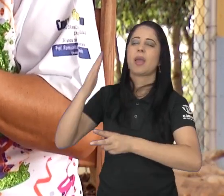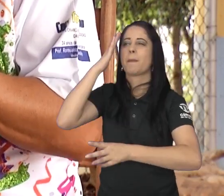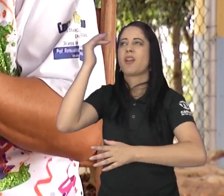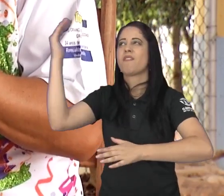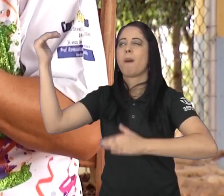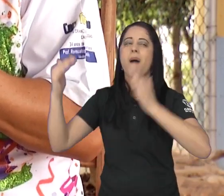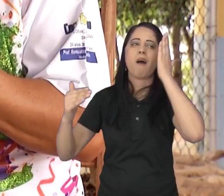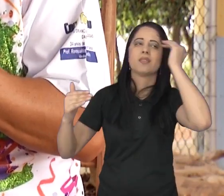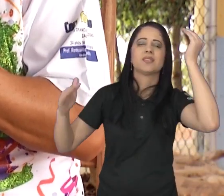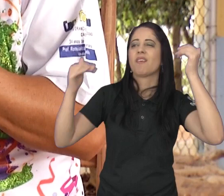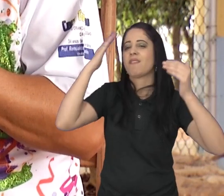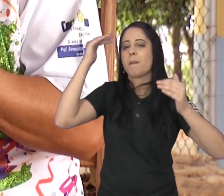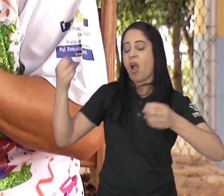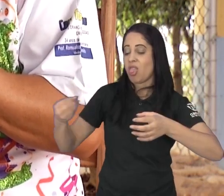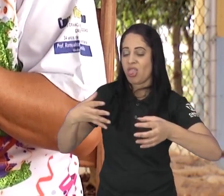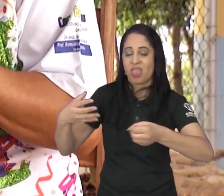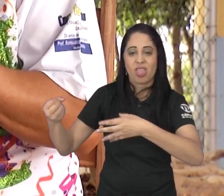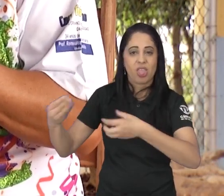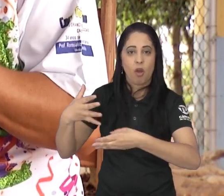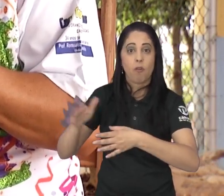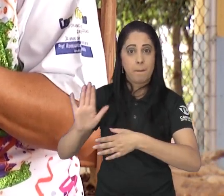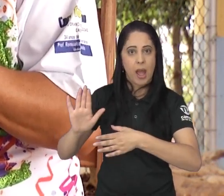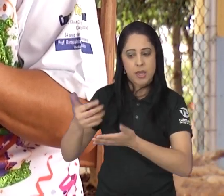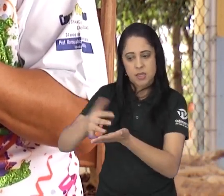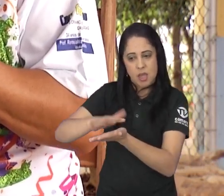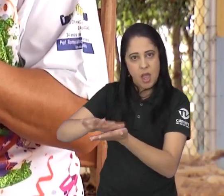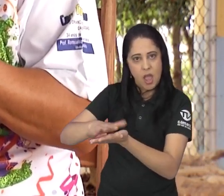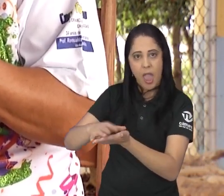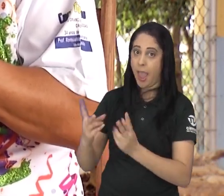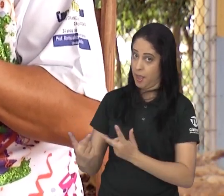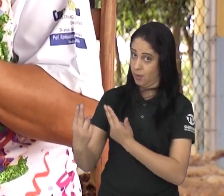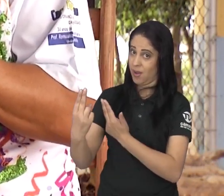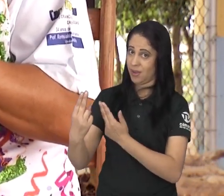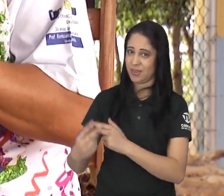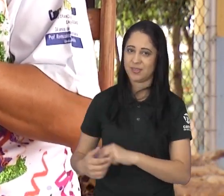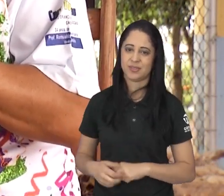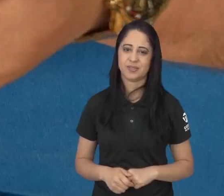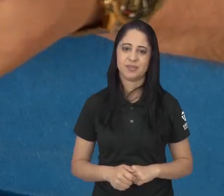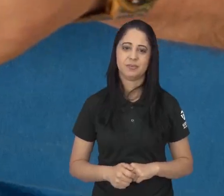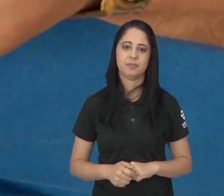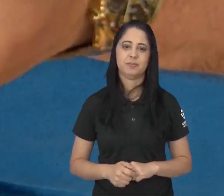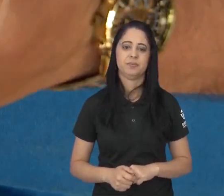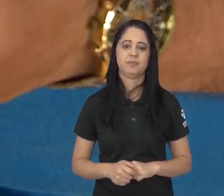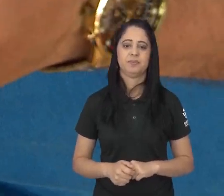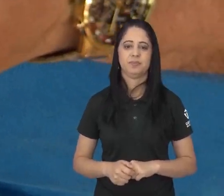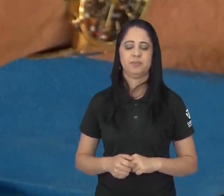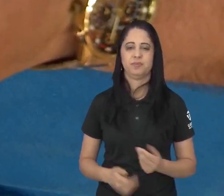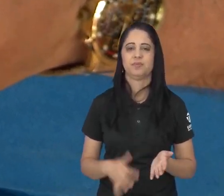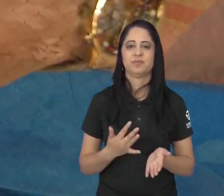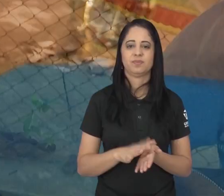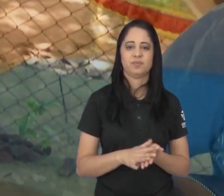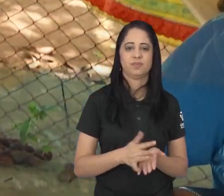uma nova cara, mas com a mesma batida gostosa, com o mesmo swing.